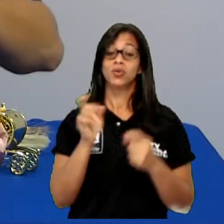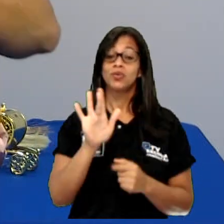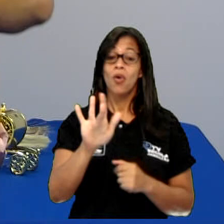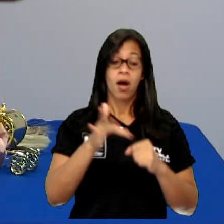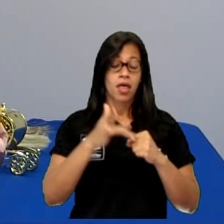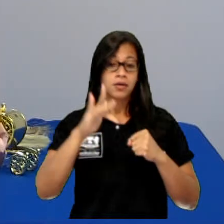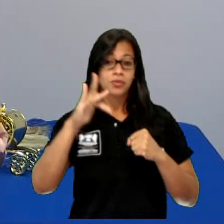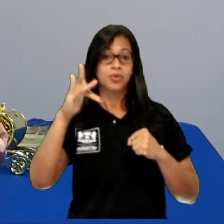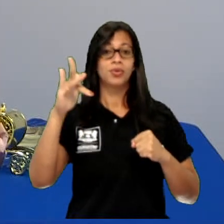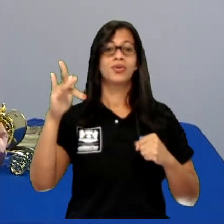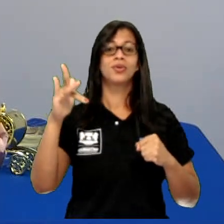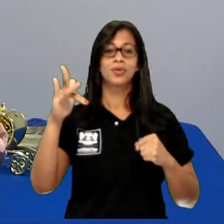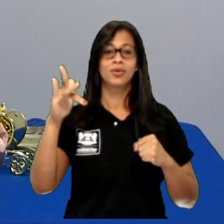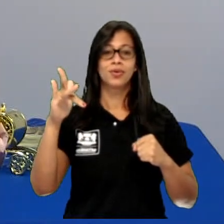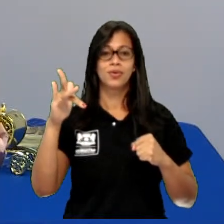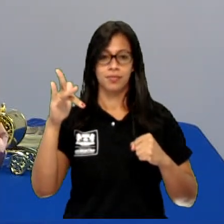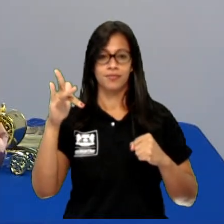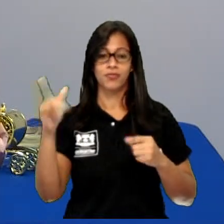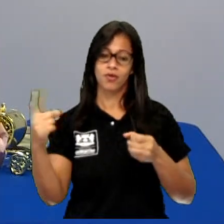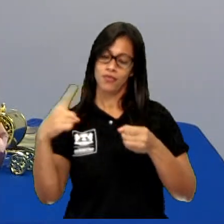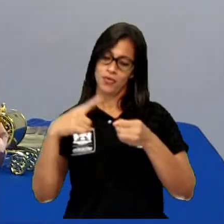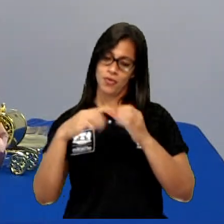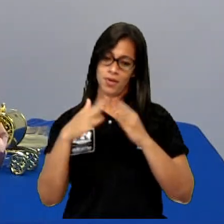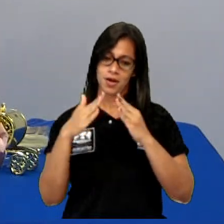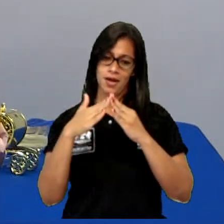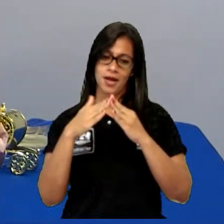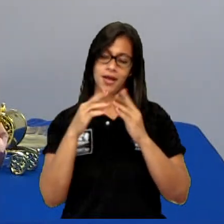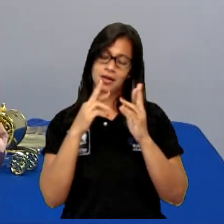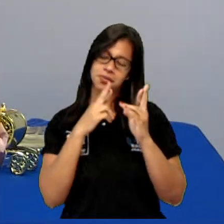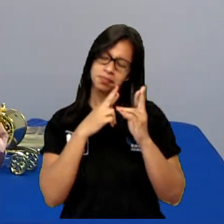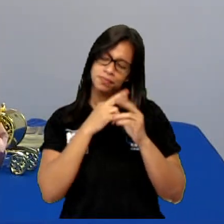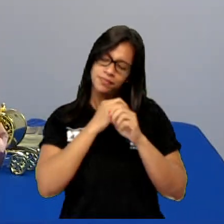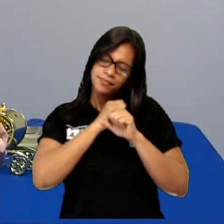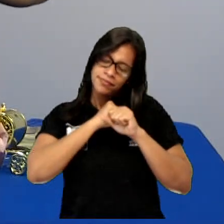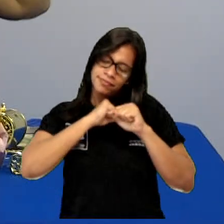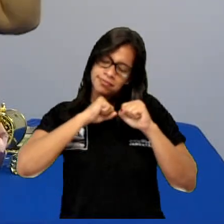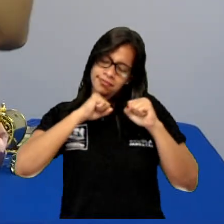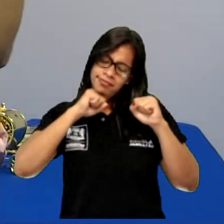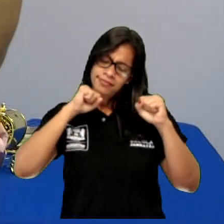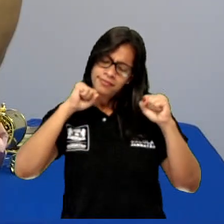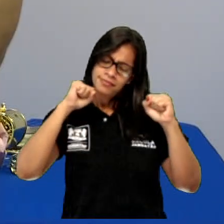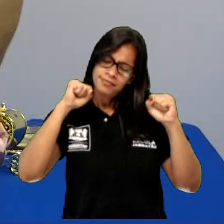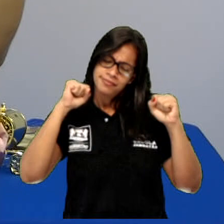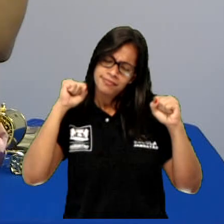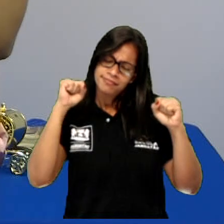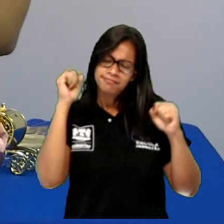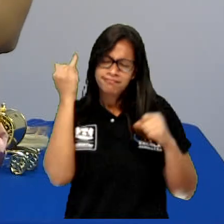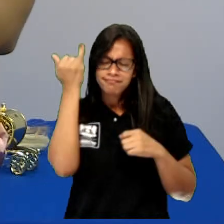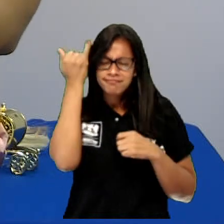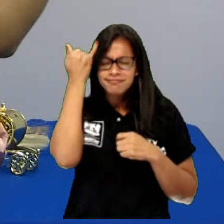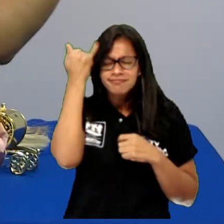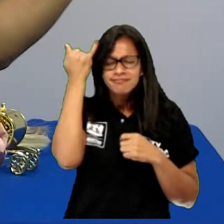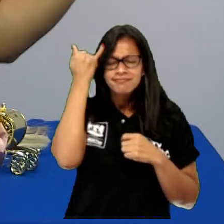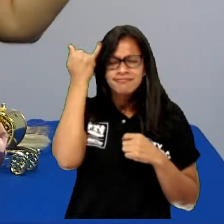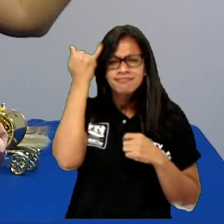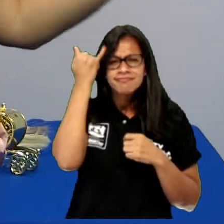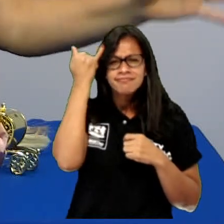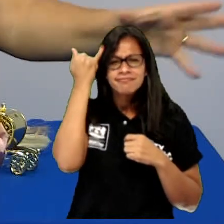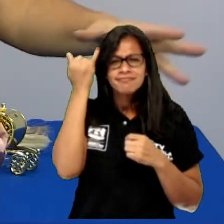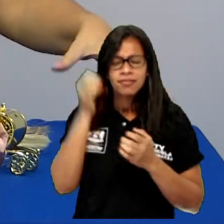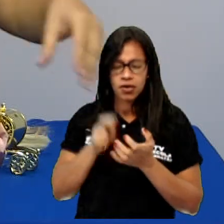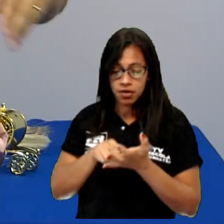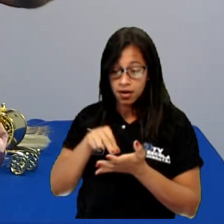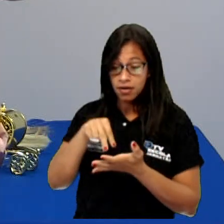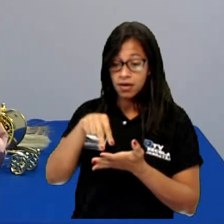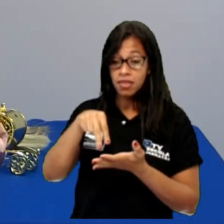quando acordou, ai, de manhã, aquela preguiça. Quando levantou-se da cama